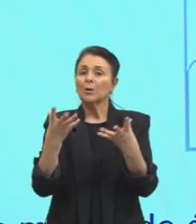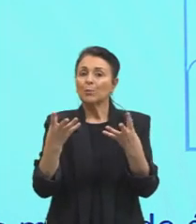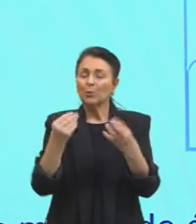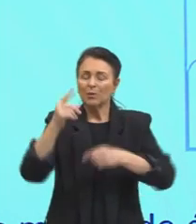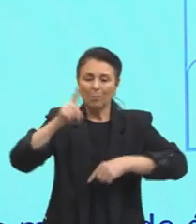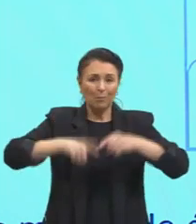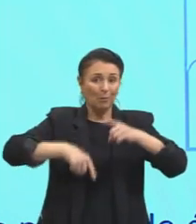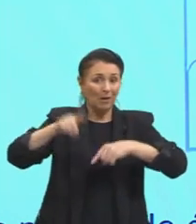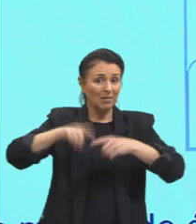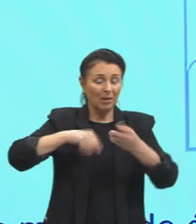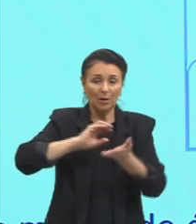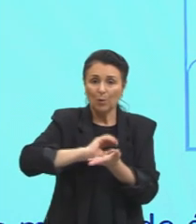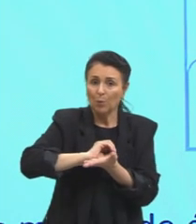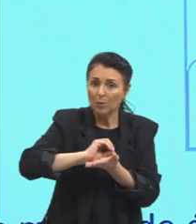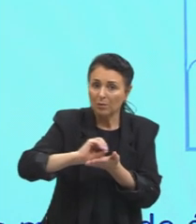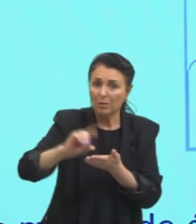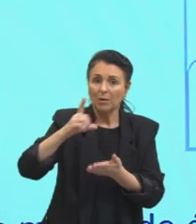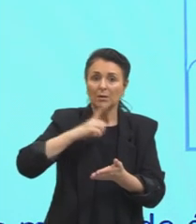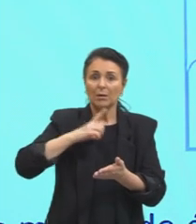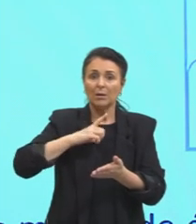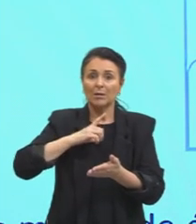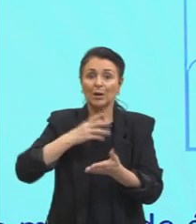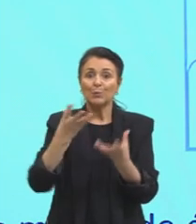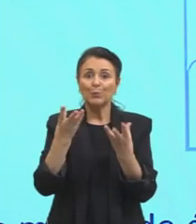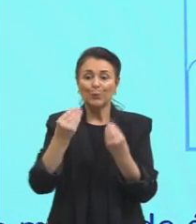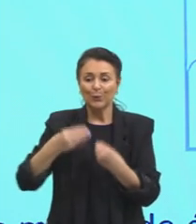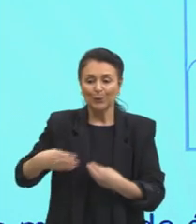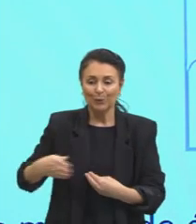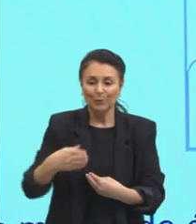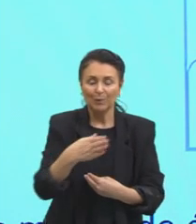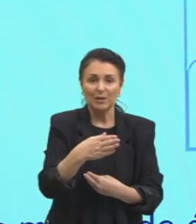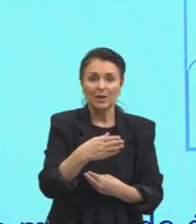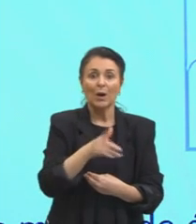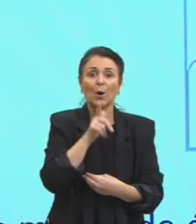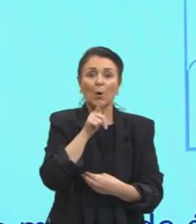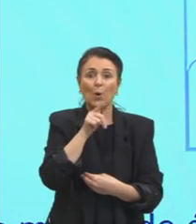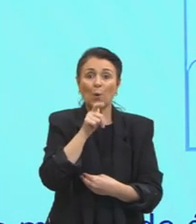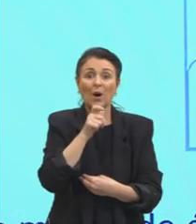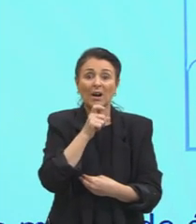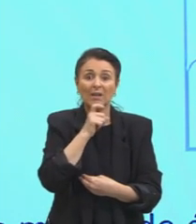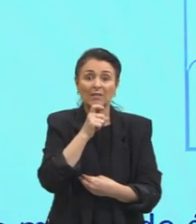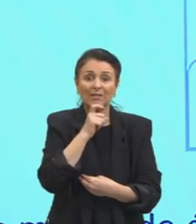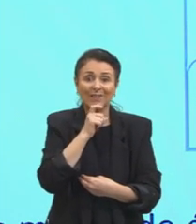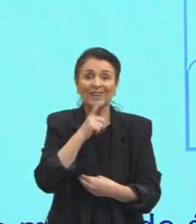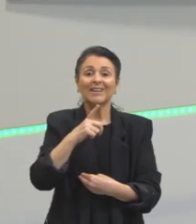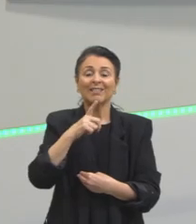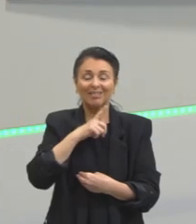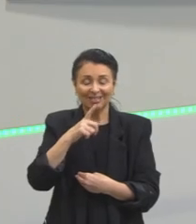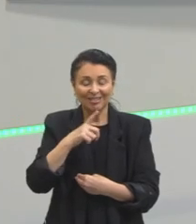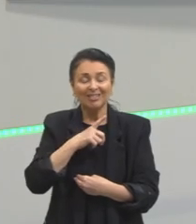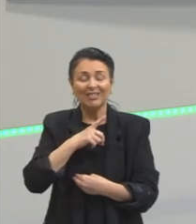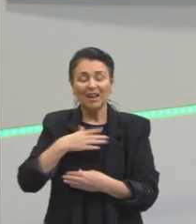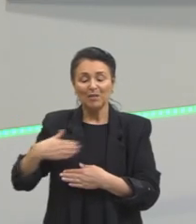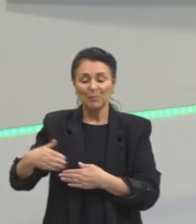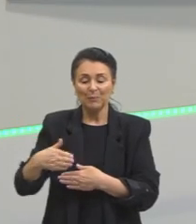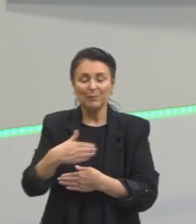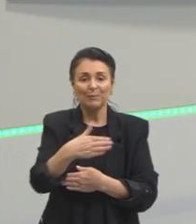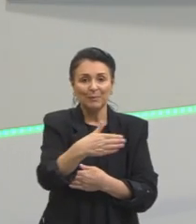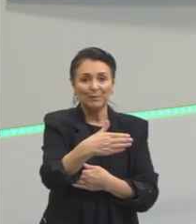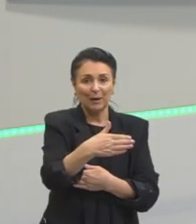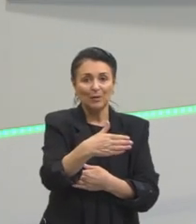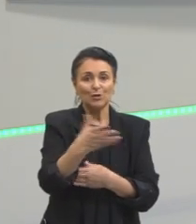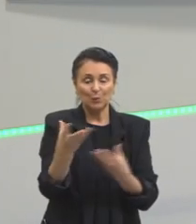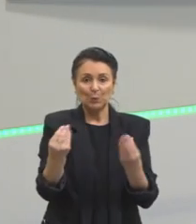matéria orgânica né todo vai ter bastante pescado quando tem água fria tu tem bastante pescado tá agora só isso É bem interessante